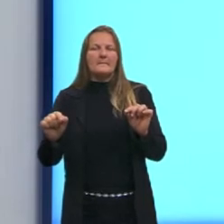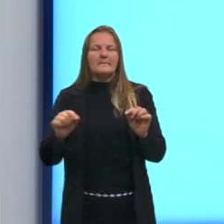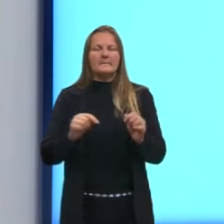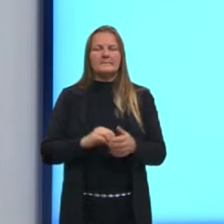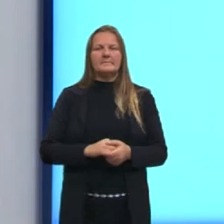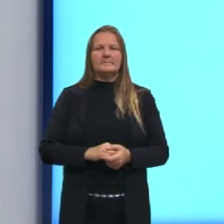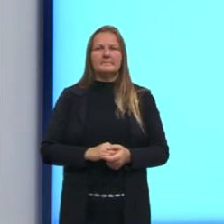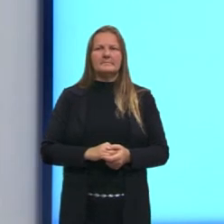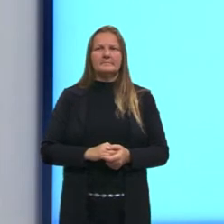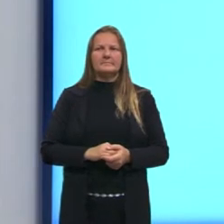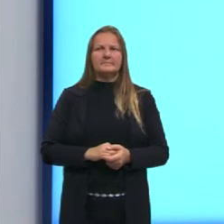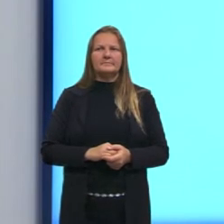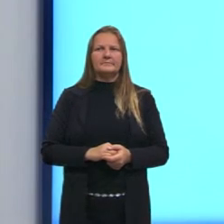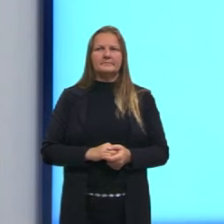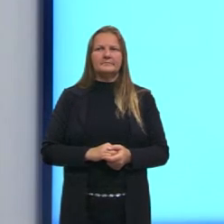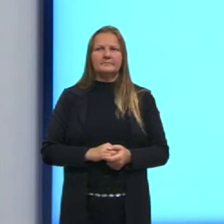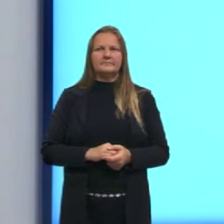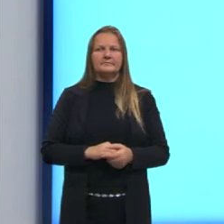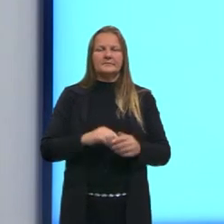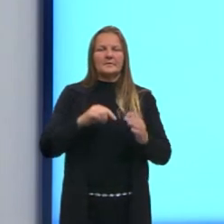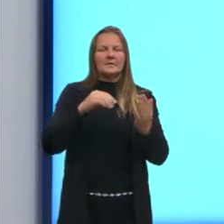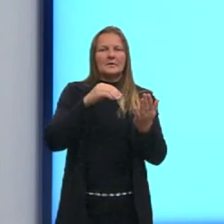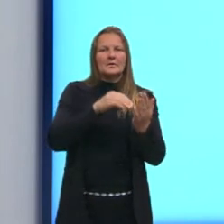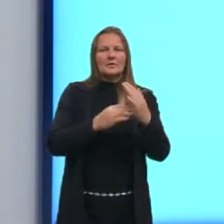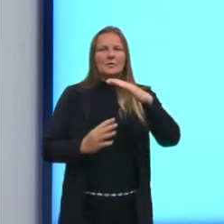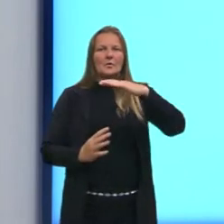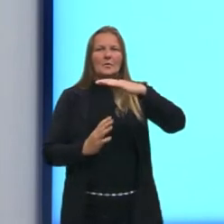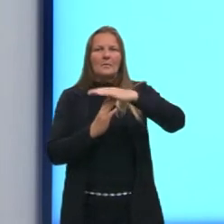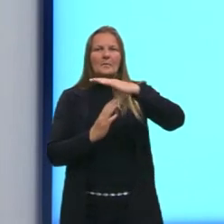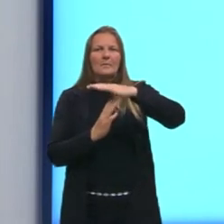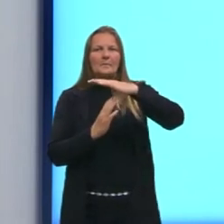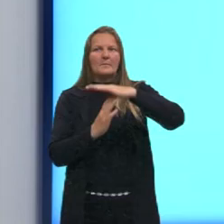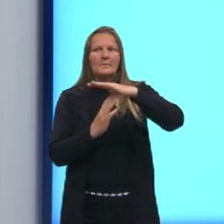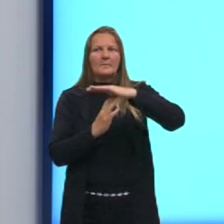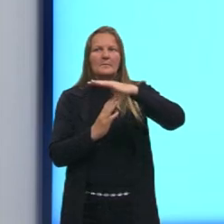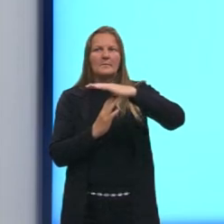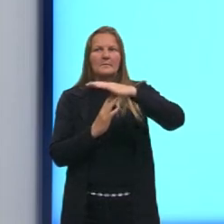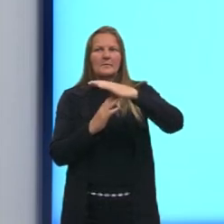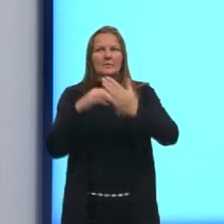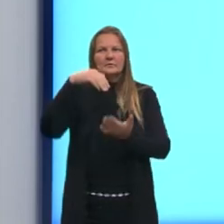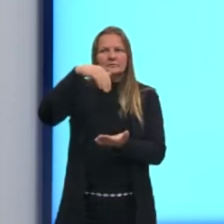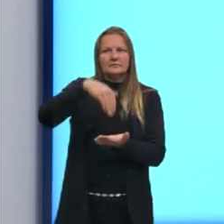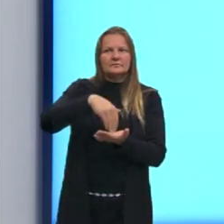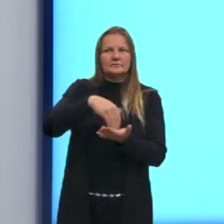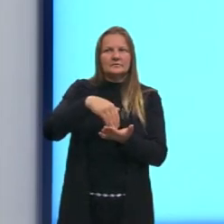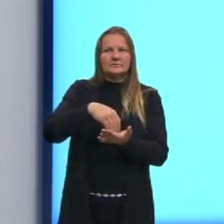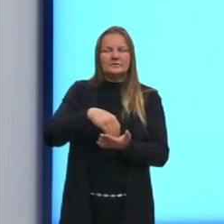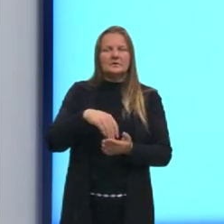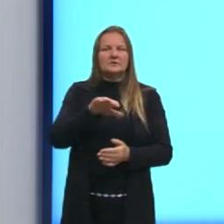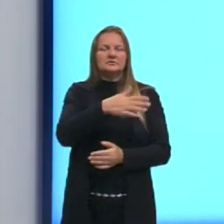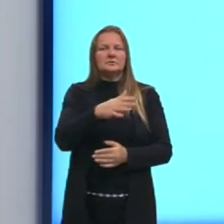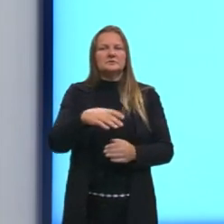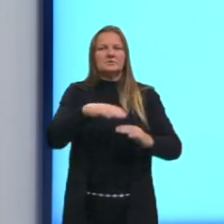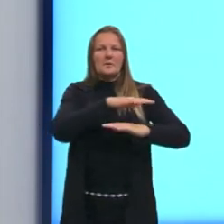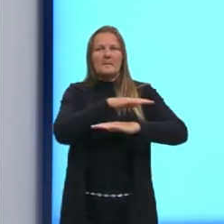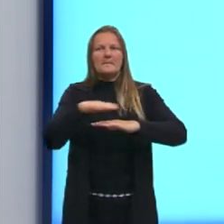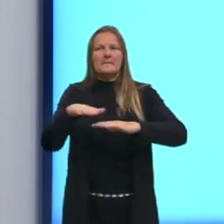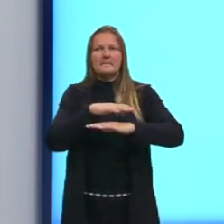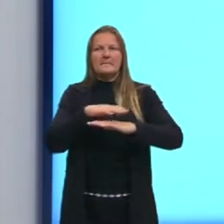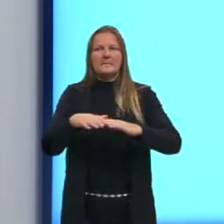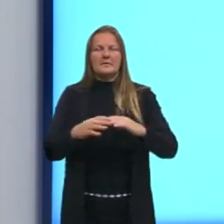ondas? Justamente esses pontos que a gente marcou aqui antes, tá? E geralmente a gente usa